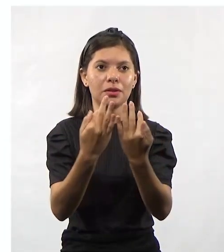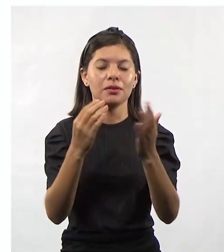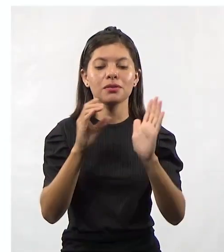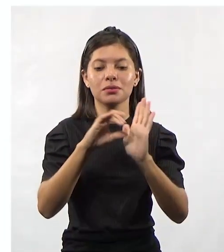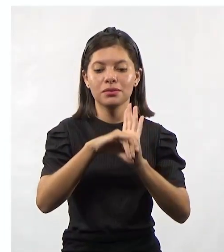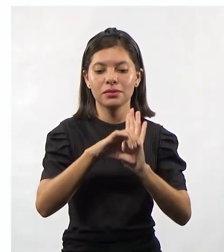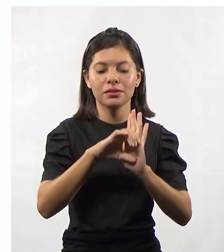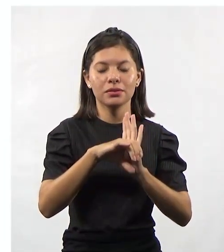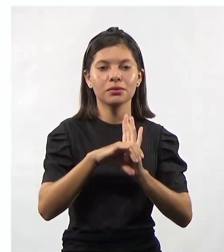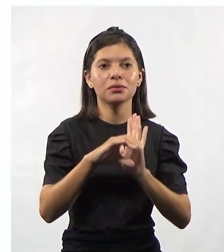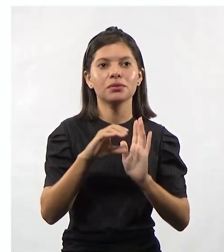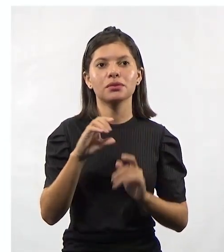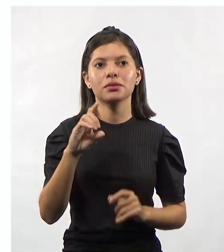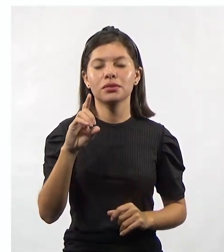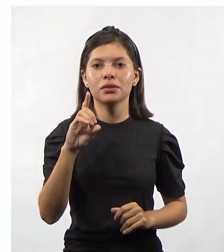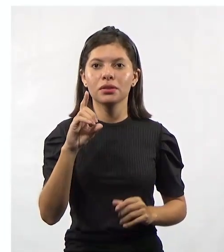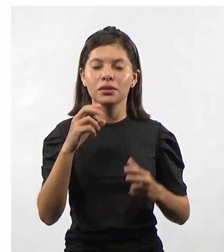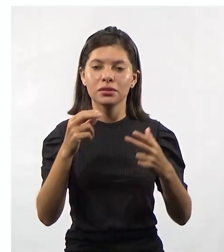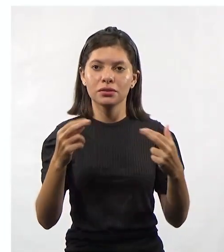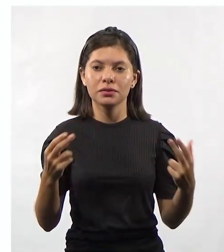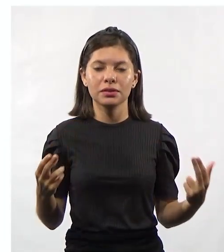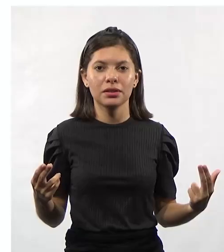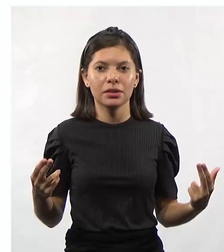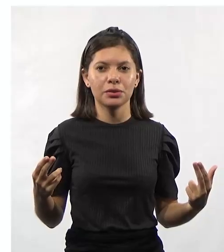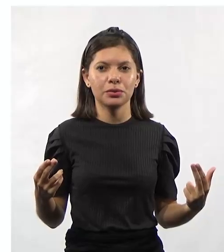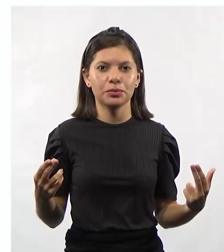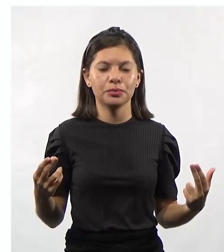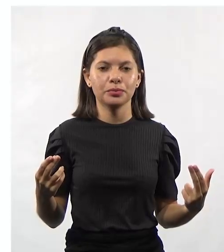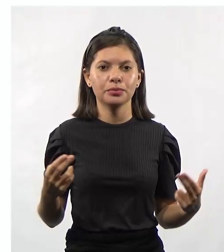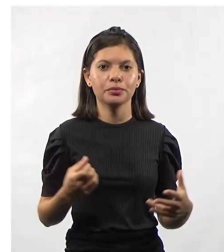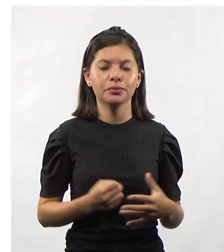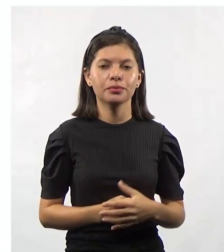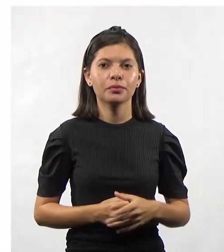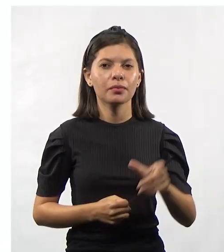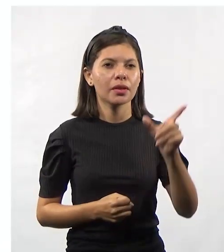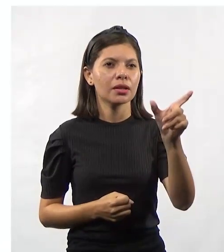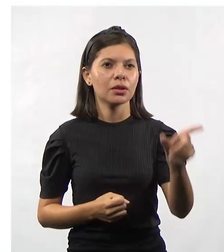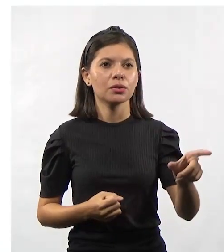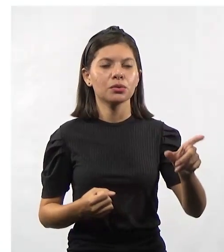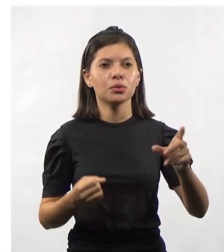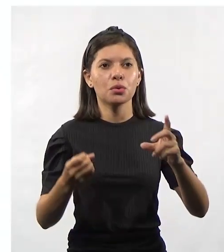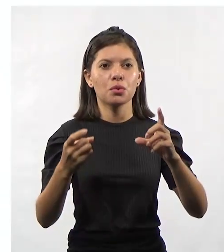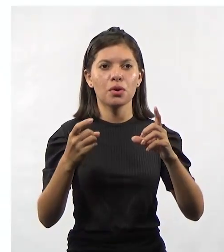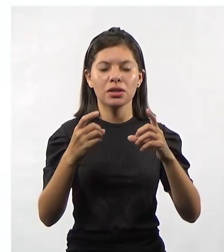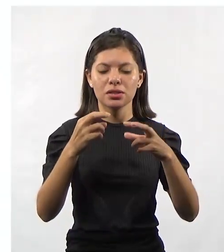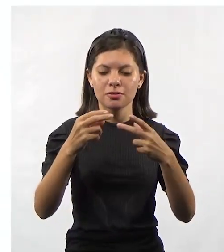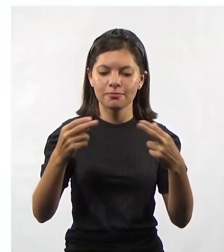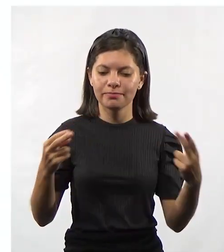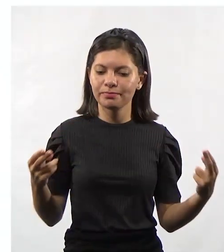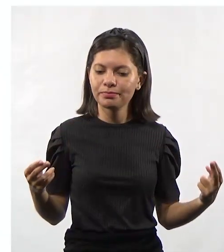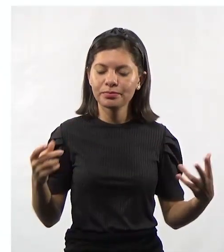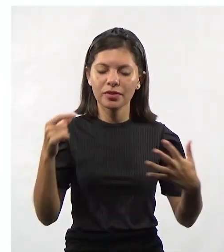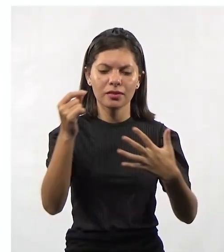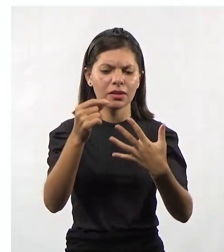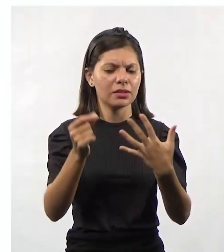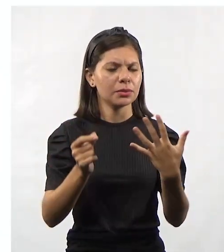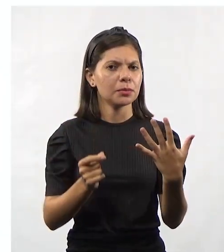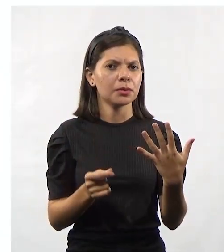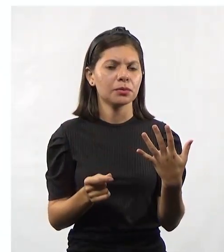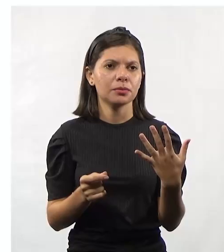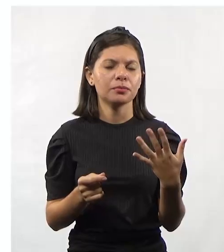também reforça para a gente, né, os conceitos de diversidade. Né? Então, as pessoas, elas são diversas em